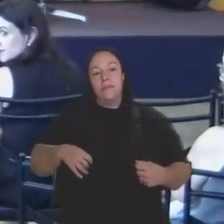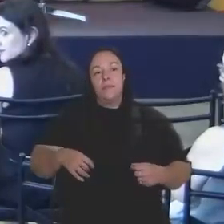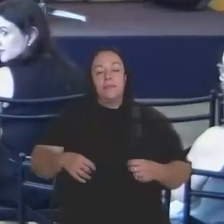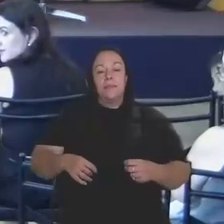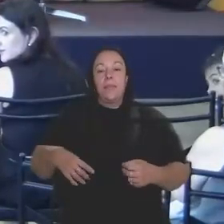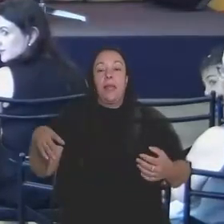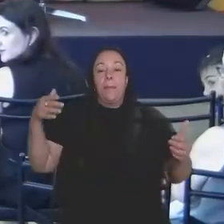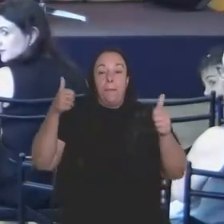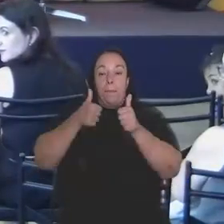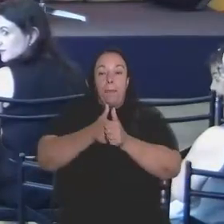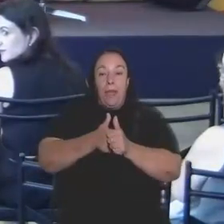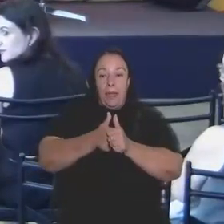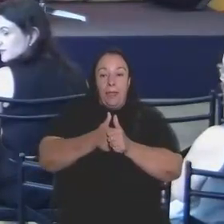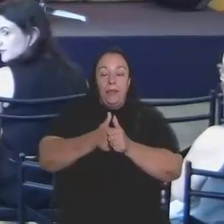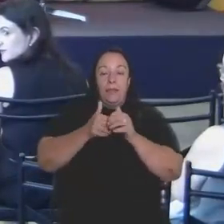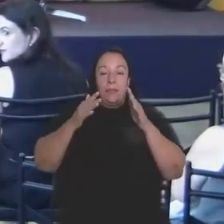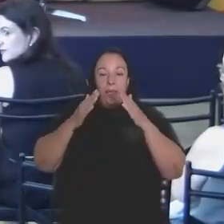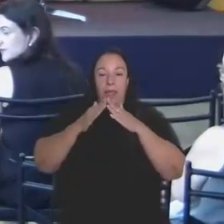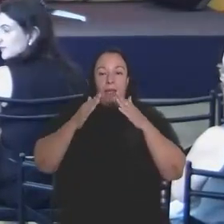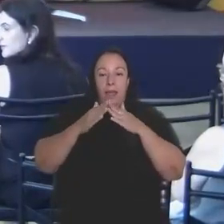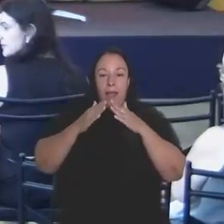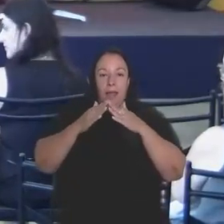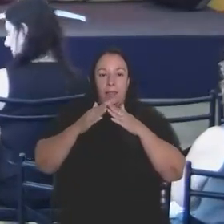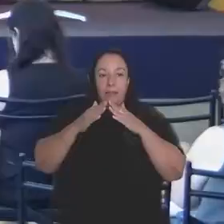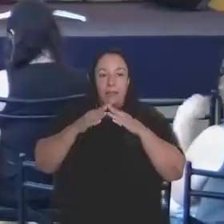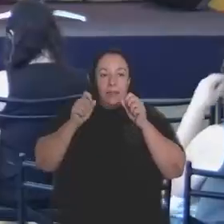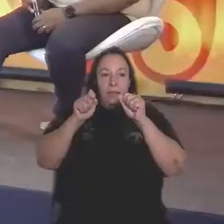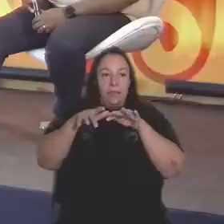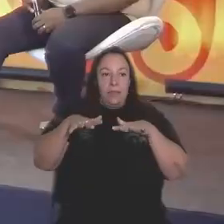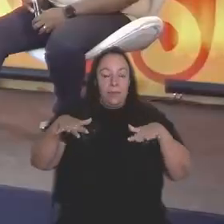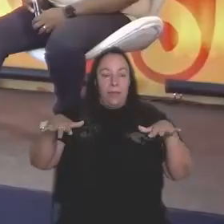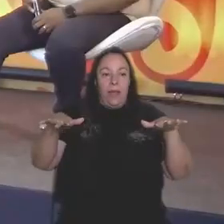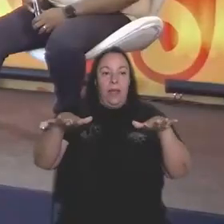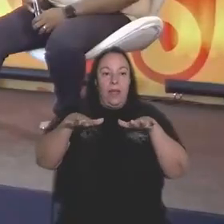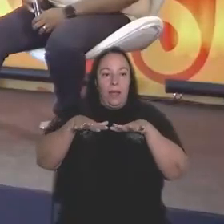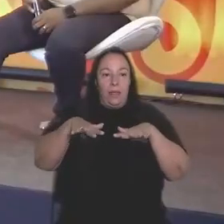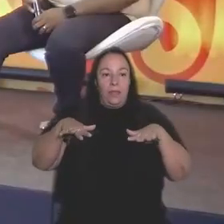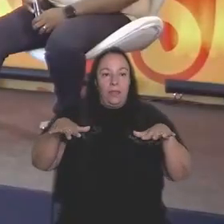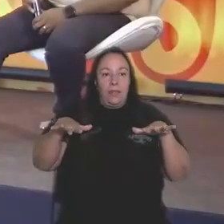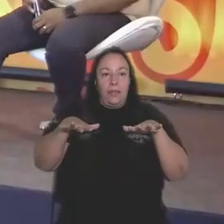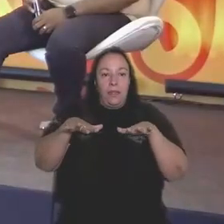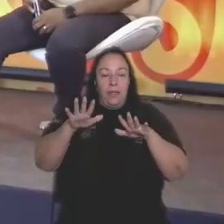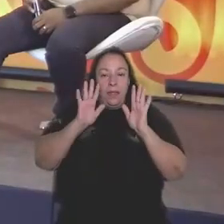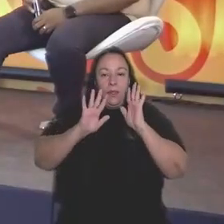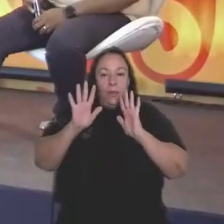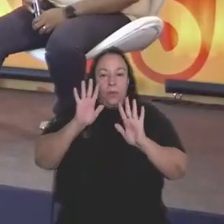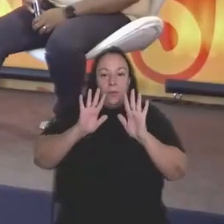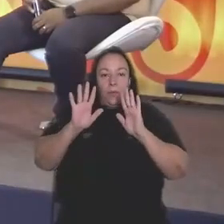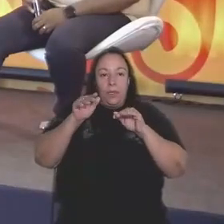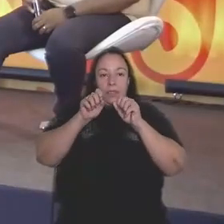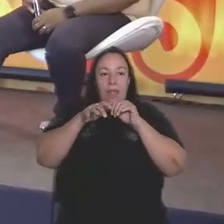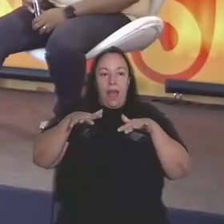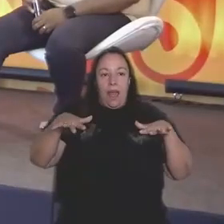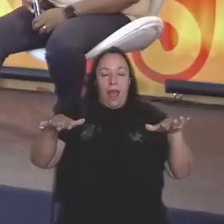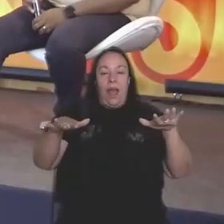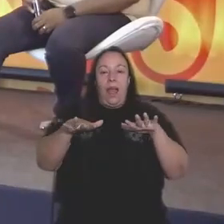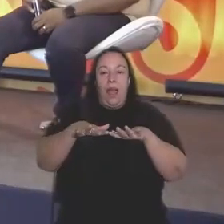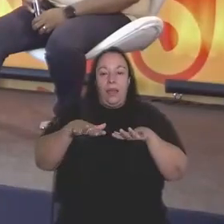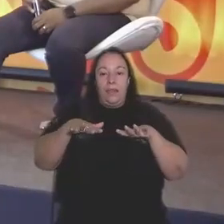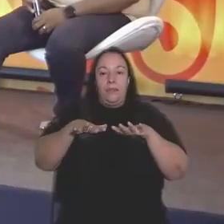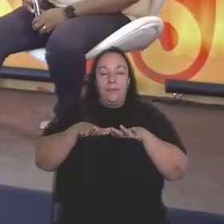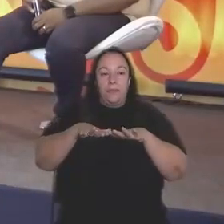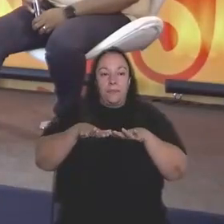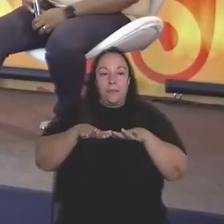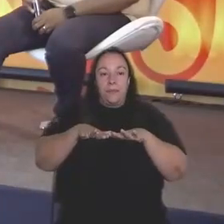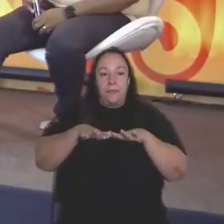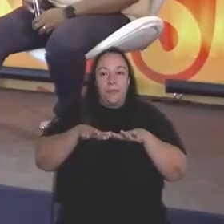Próximo à minha casa tem uma área grande de frente da prefeitura. Porém, eu cuido da área, né? Planto lá, tiro o mato, faço tudo